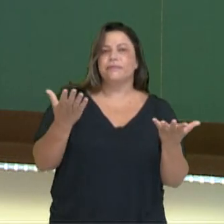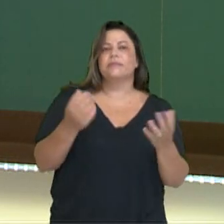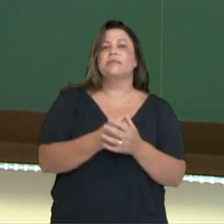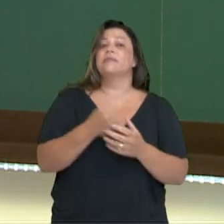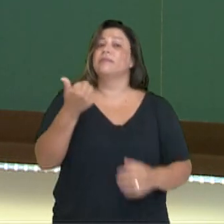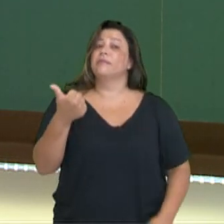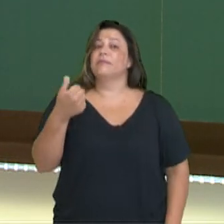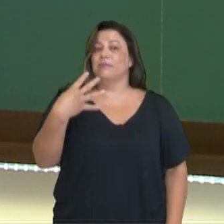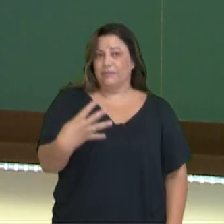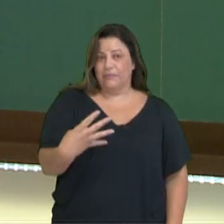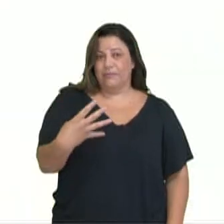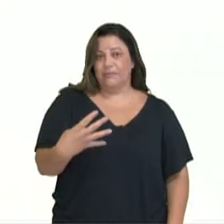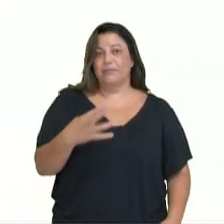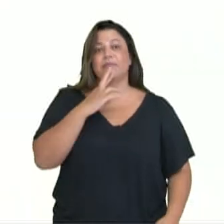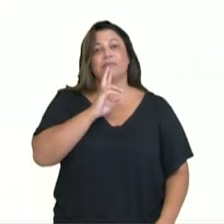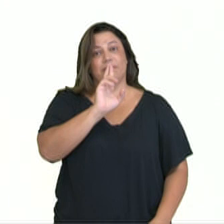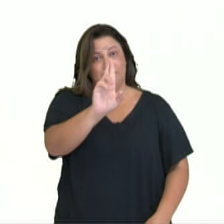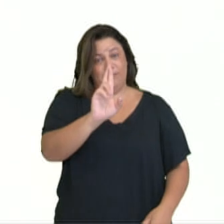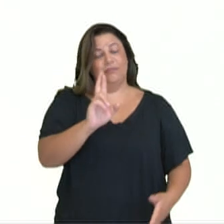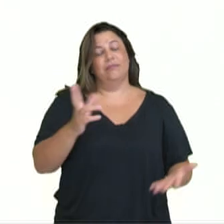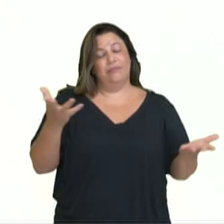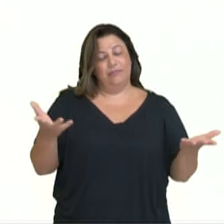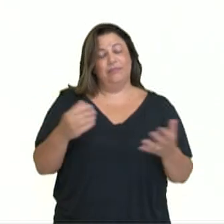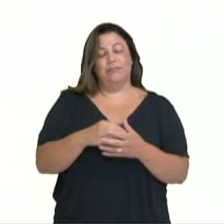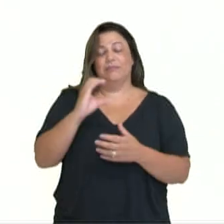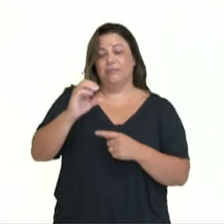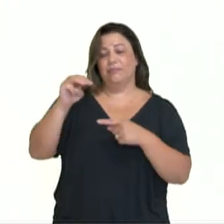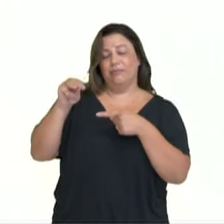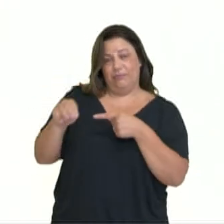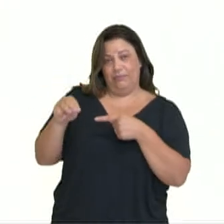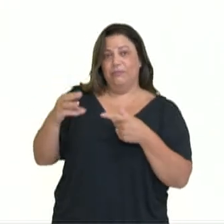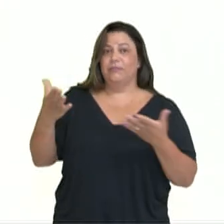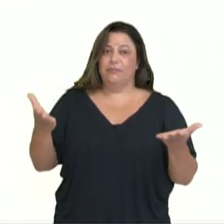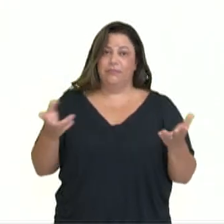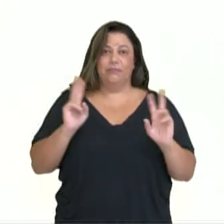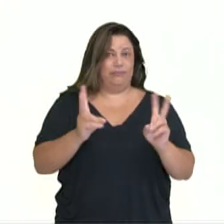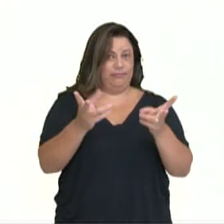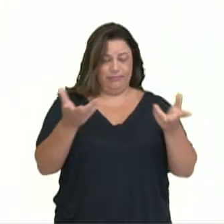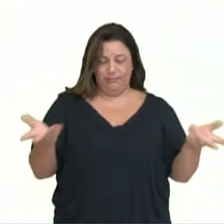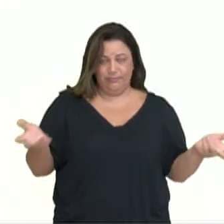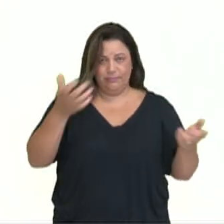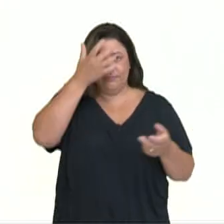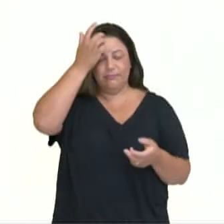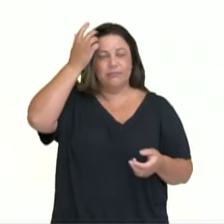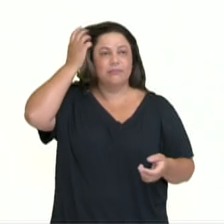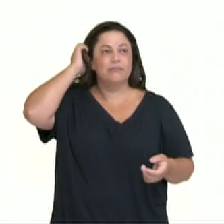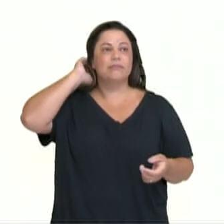tá aí o perímetro da minha figura. Se for centímetros, 14 centímetros e assim por diante.